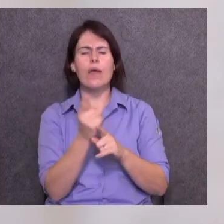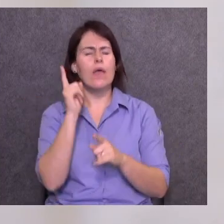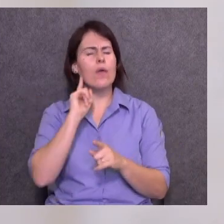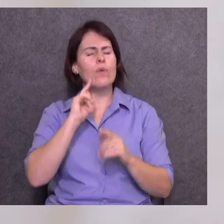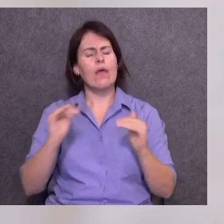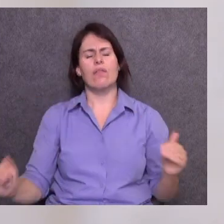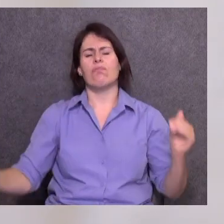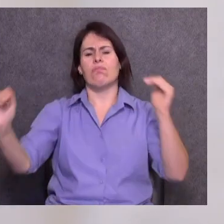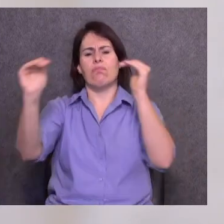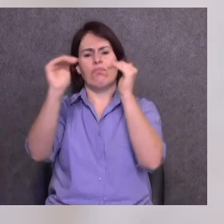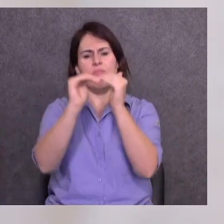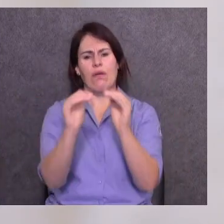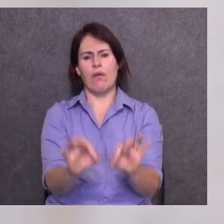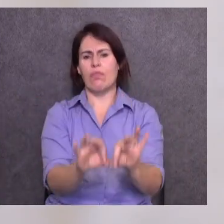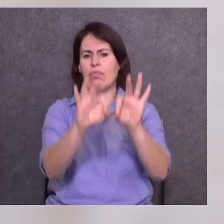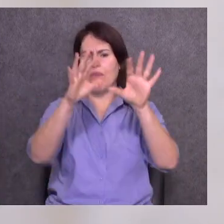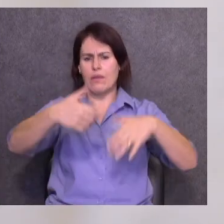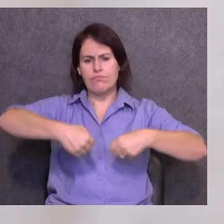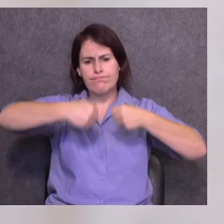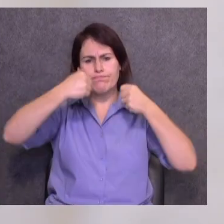e determinante